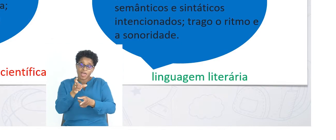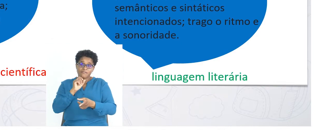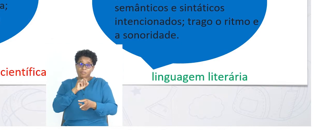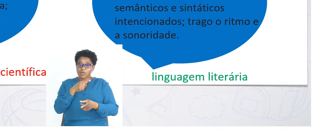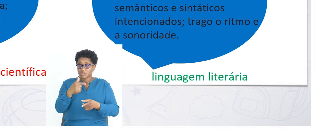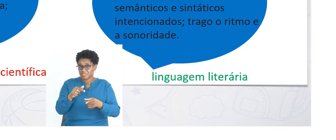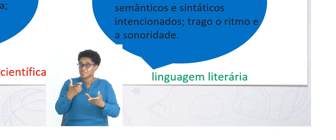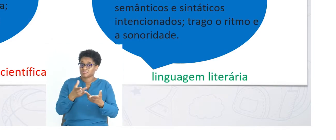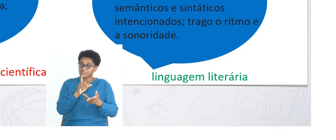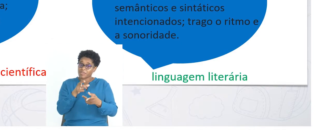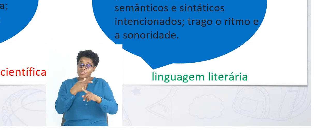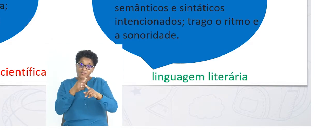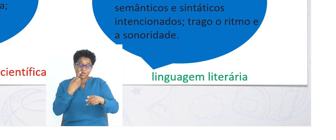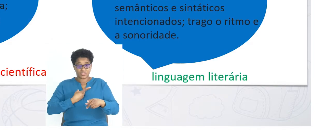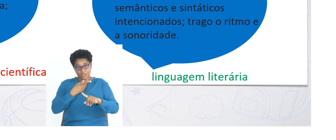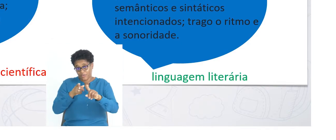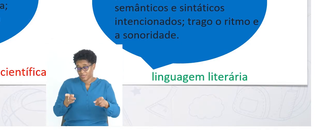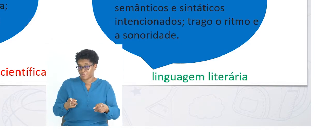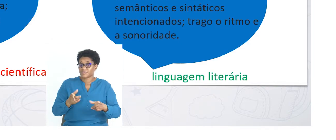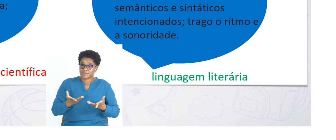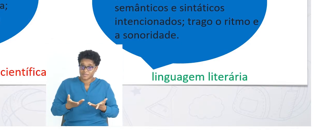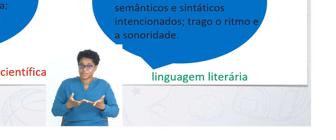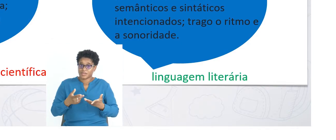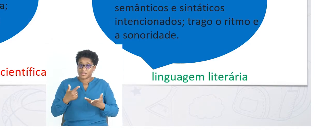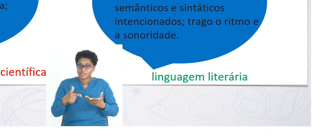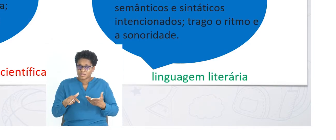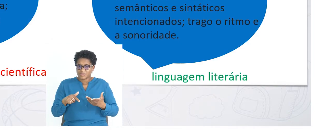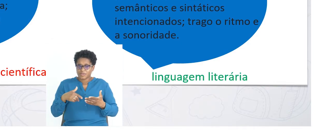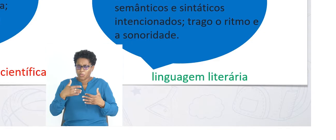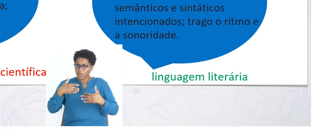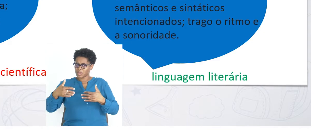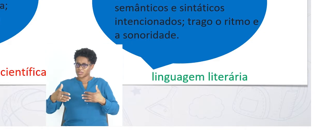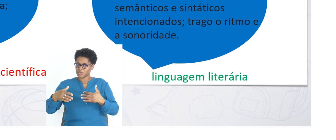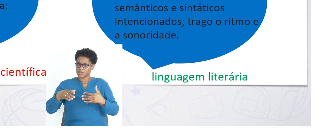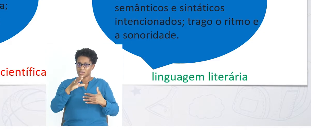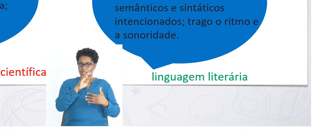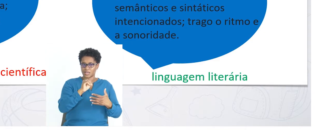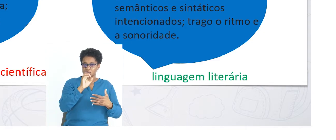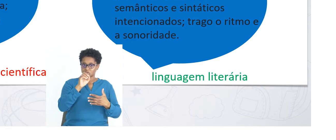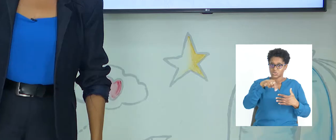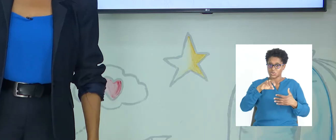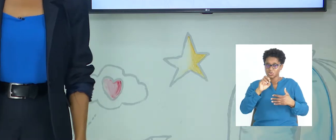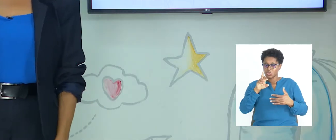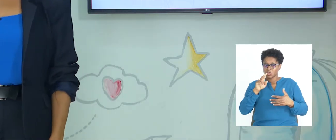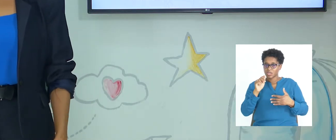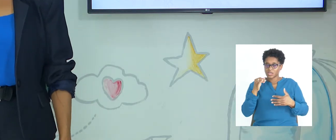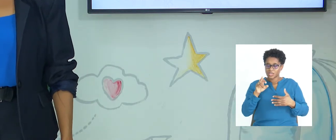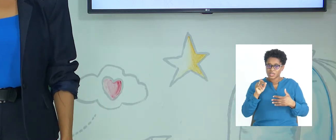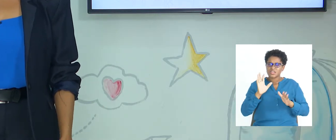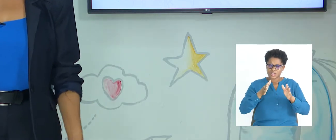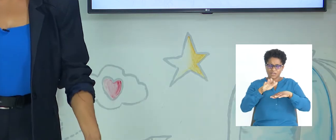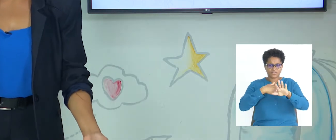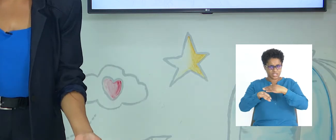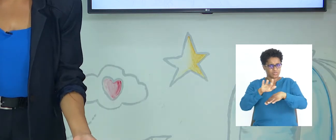algumas palavras podem ter significados diferentes. E traz o ritmo, a sonoridade. Já fizeste